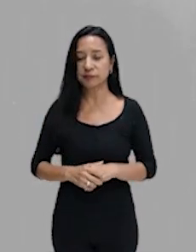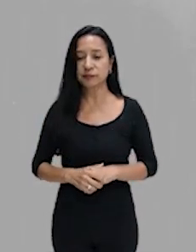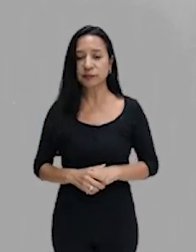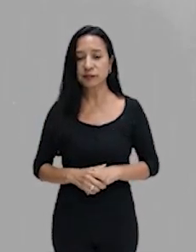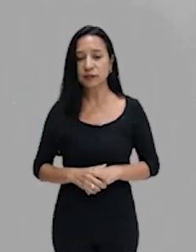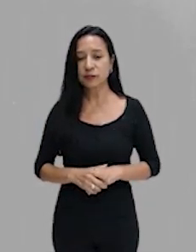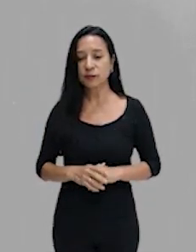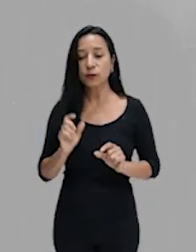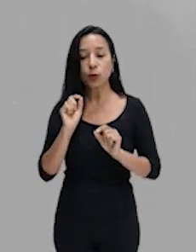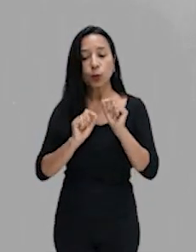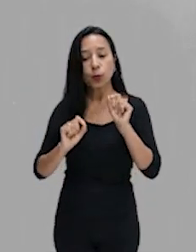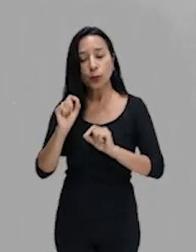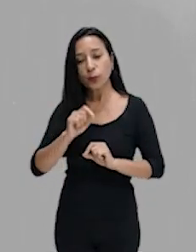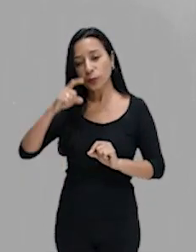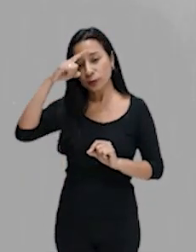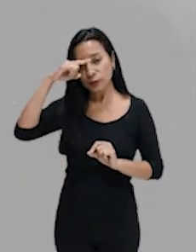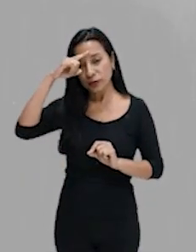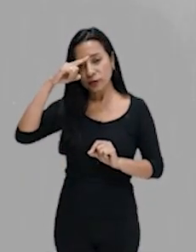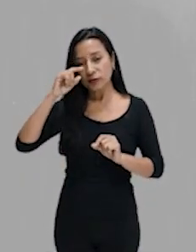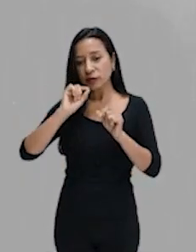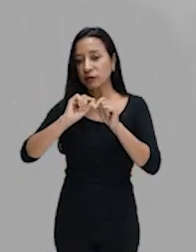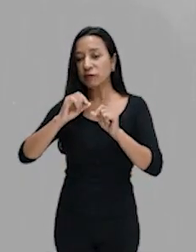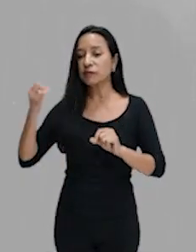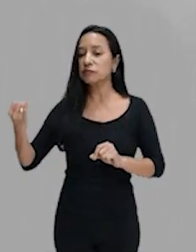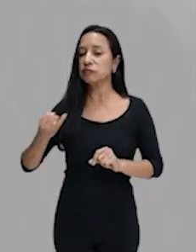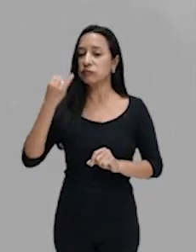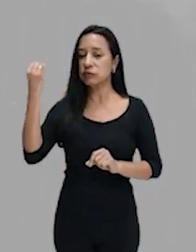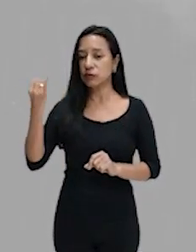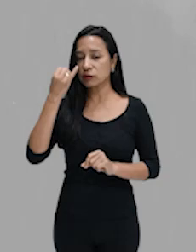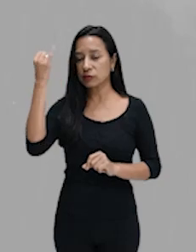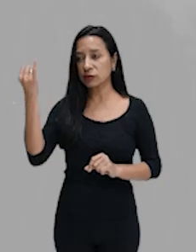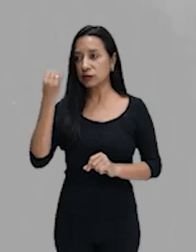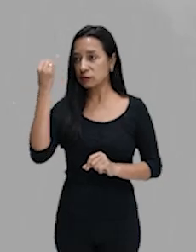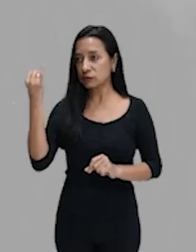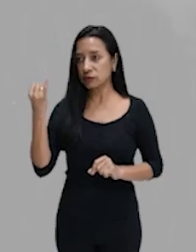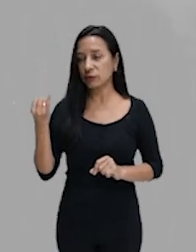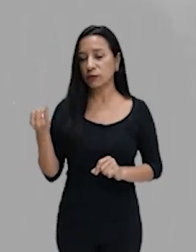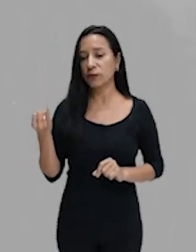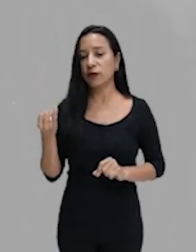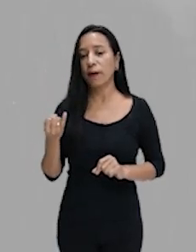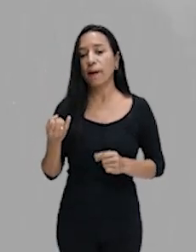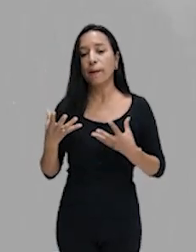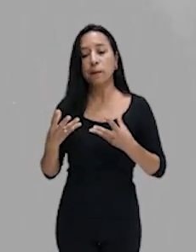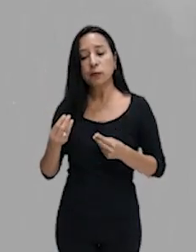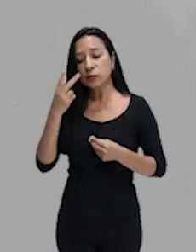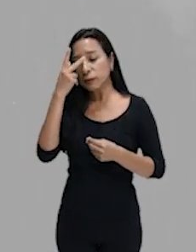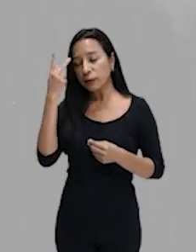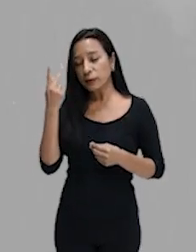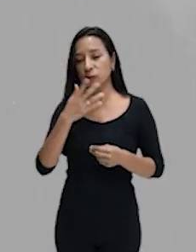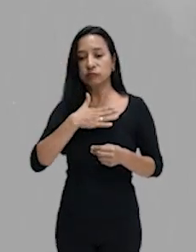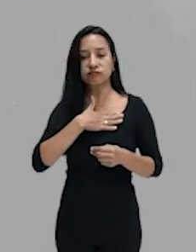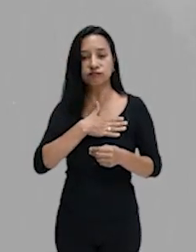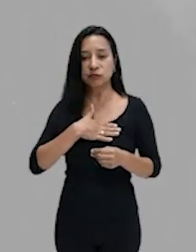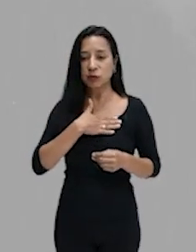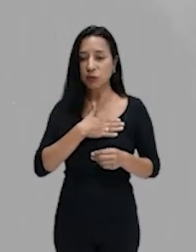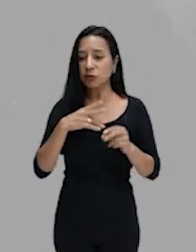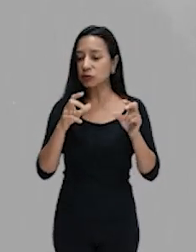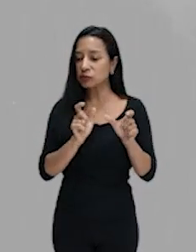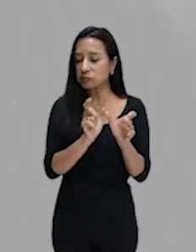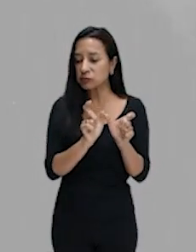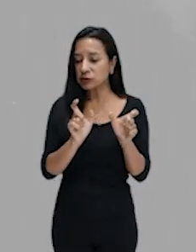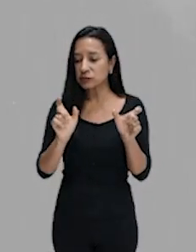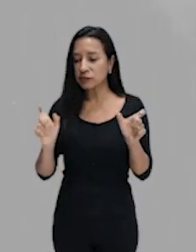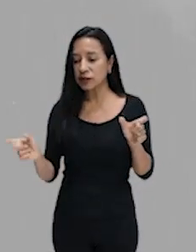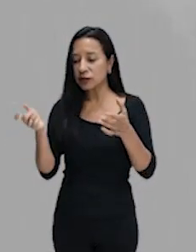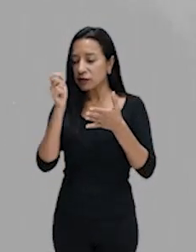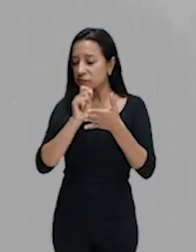Frida fez de importante? Aí é que entra a história de que muitos de vocês gostam das frases da Frida,